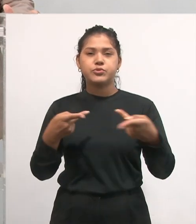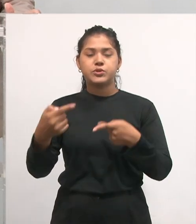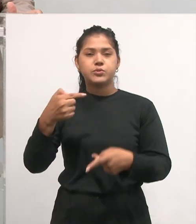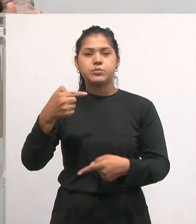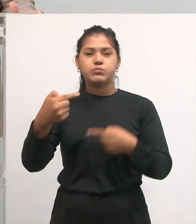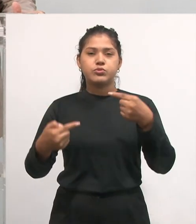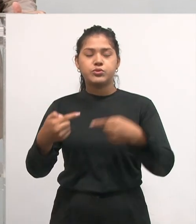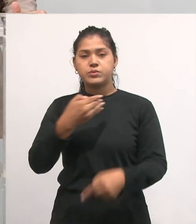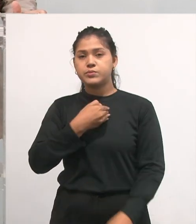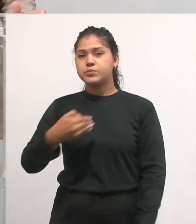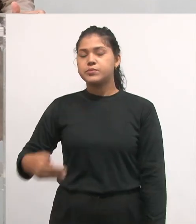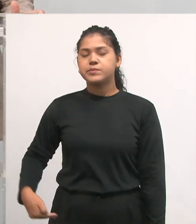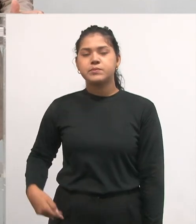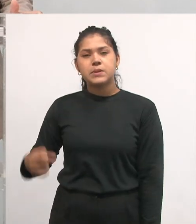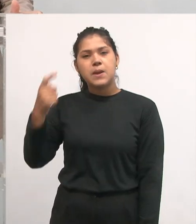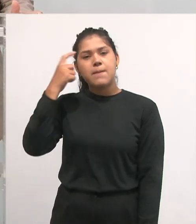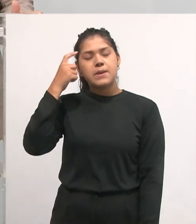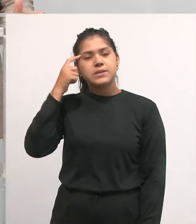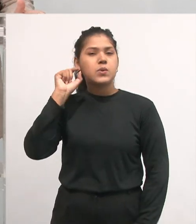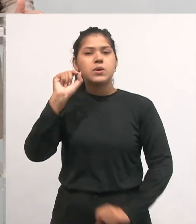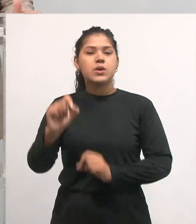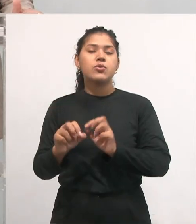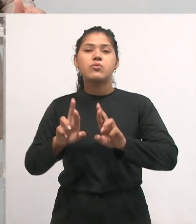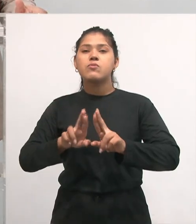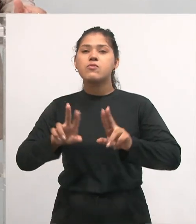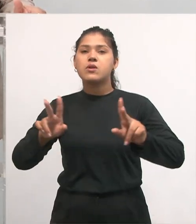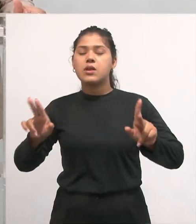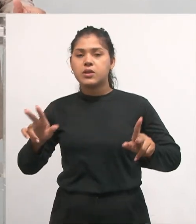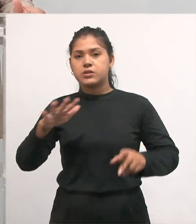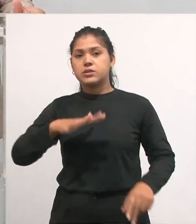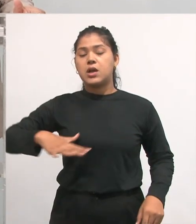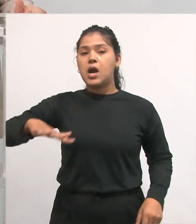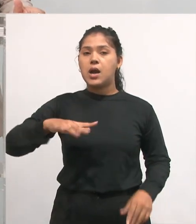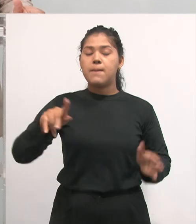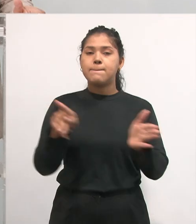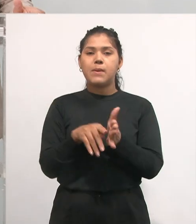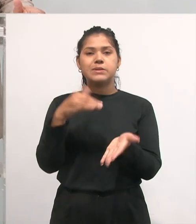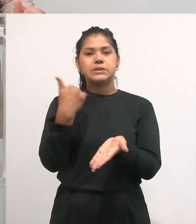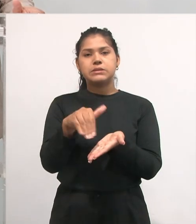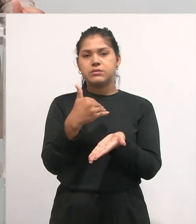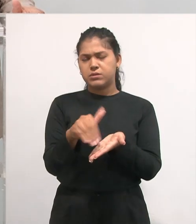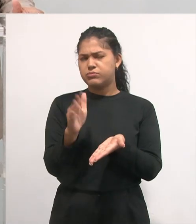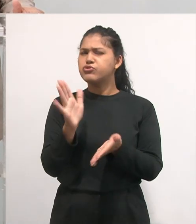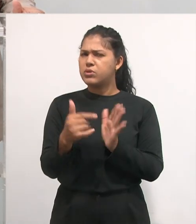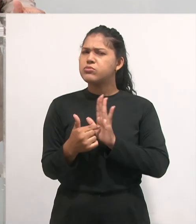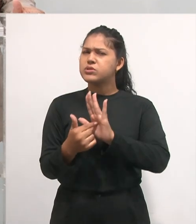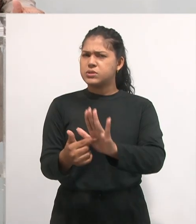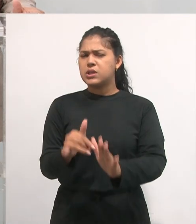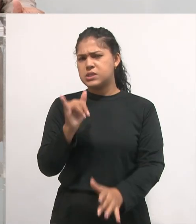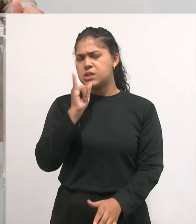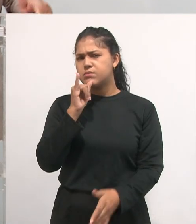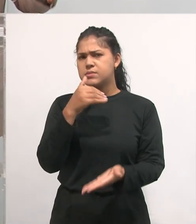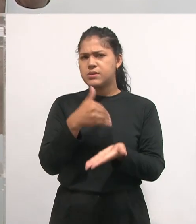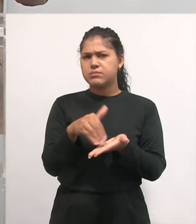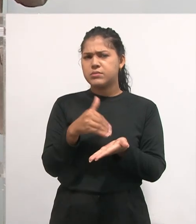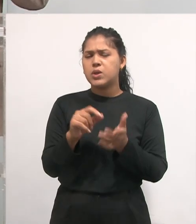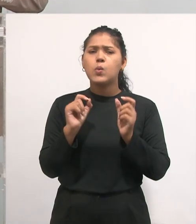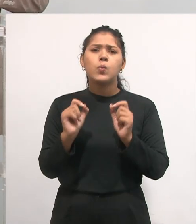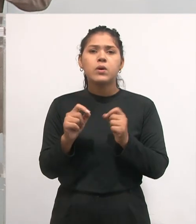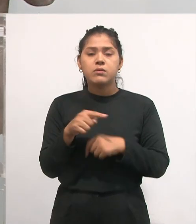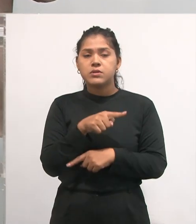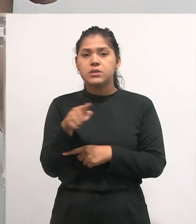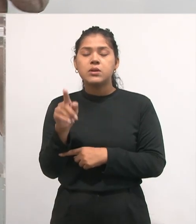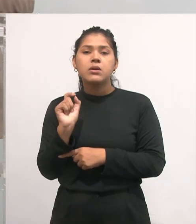lá as, sei lá, diferentes variáveis da sua secretaria. A gente falou aqui alguns exemplos, mas imagina a sua secretaria lá,